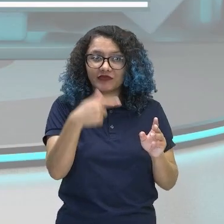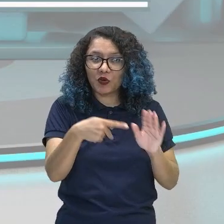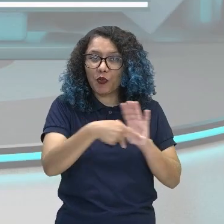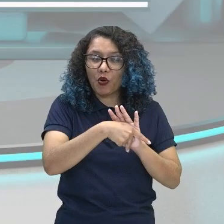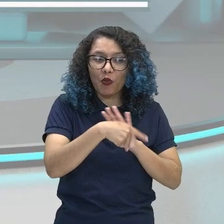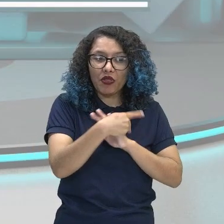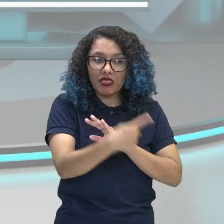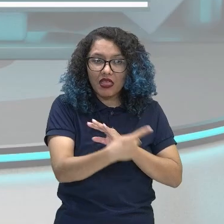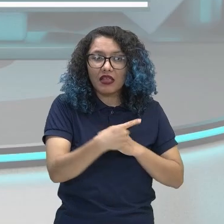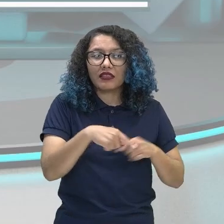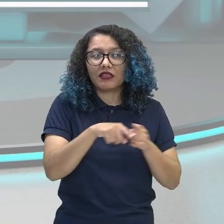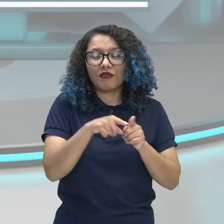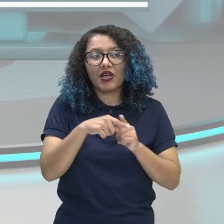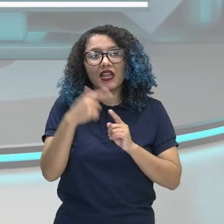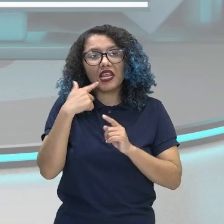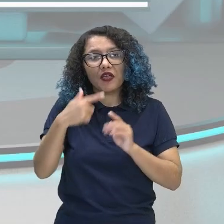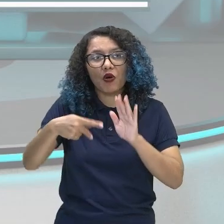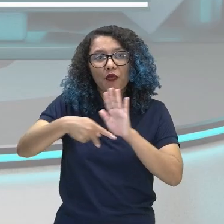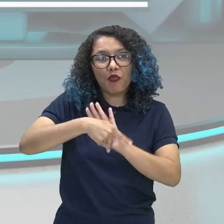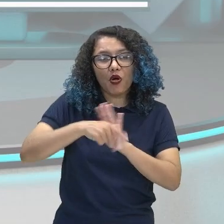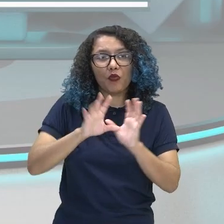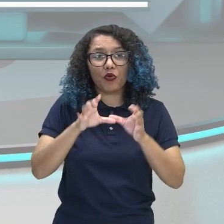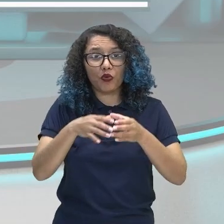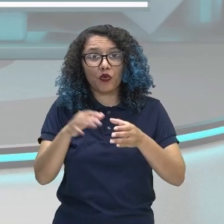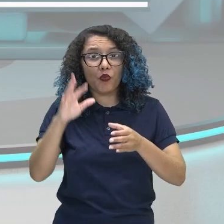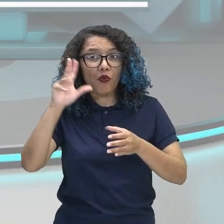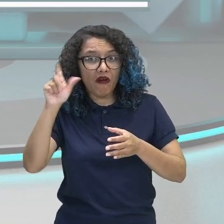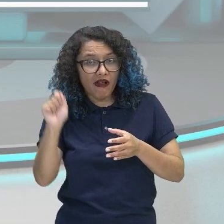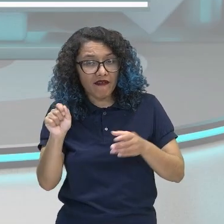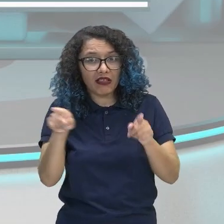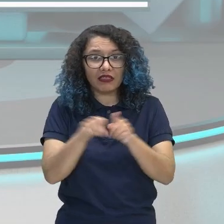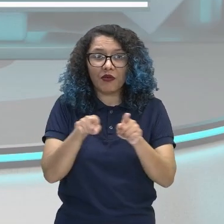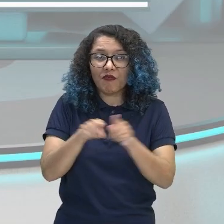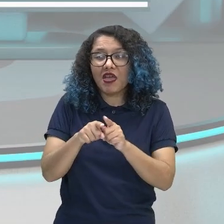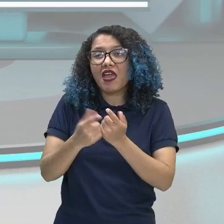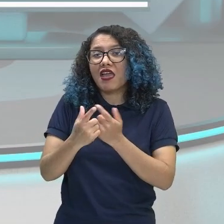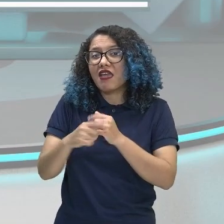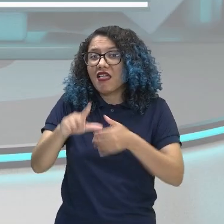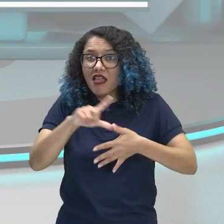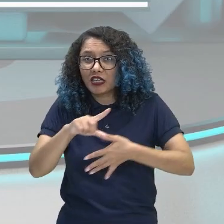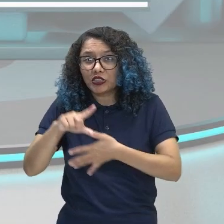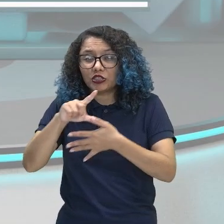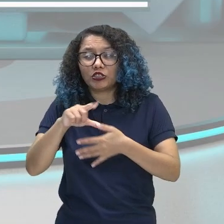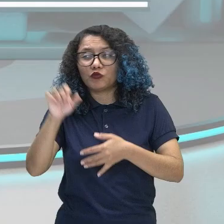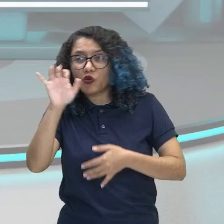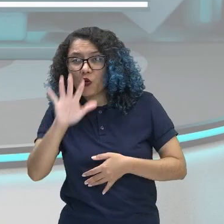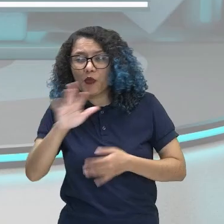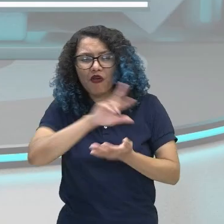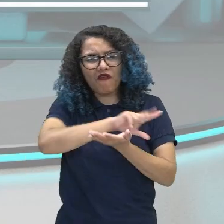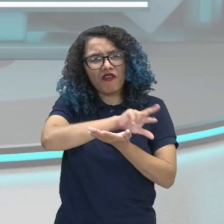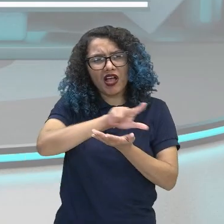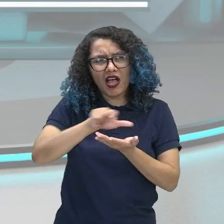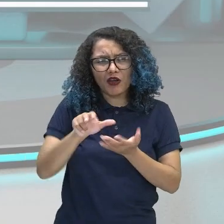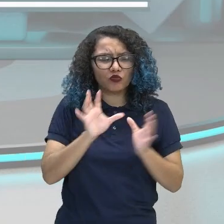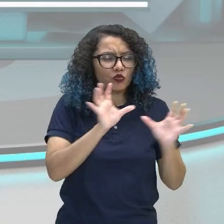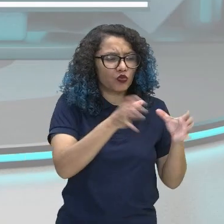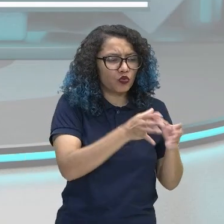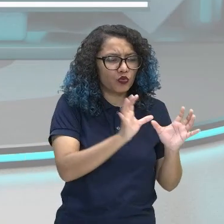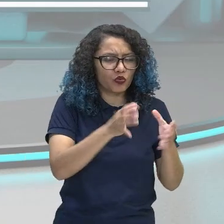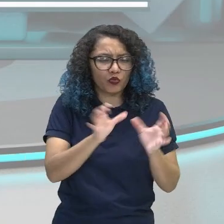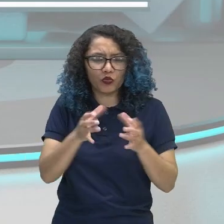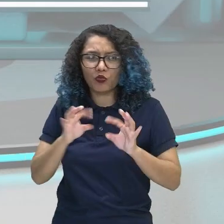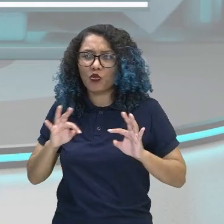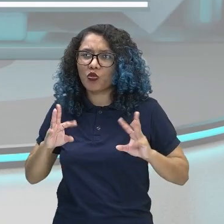línguas afrodescendentes, os latinos, os europeus. Então, tudo isso traz